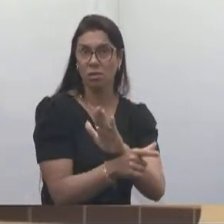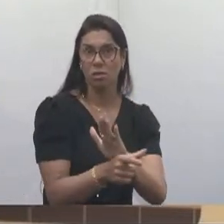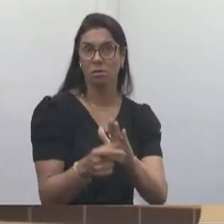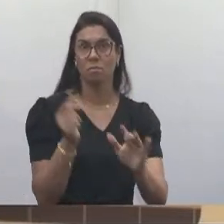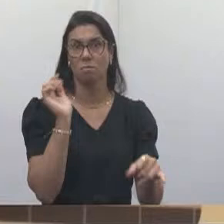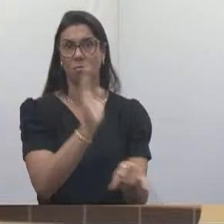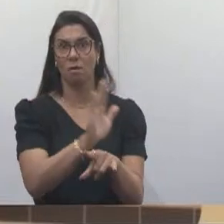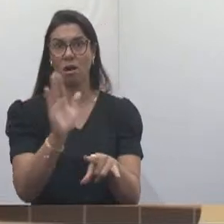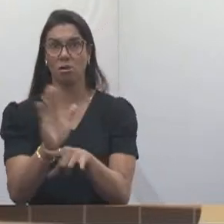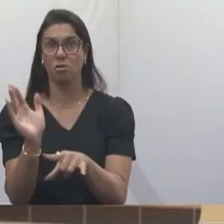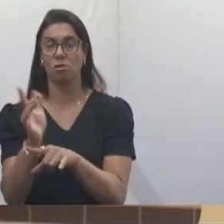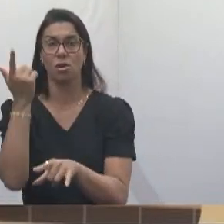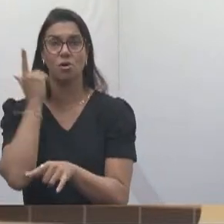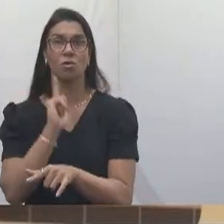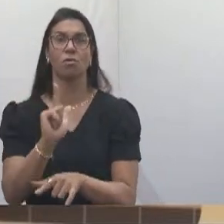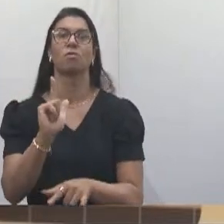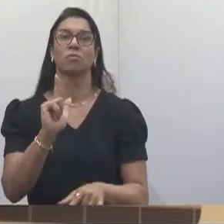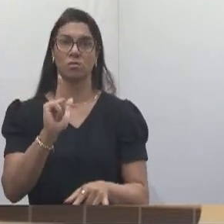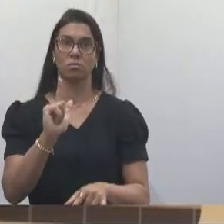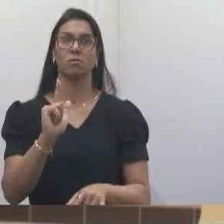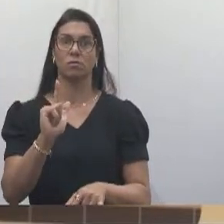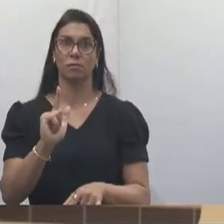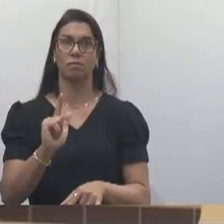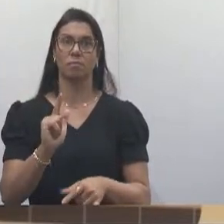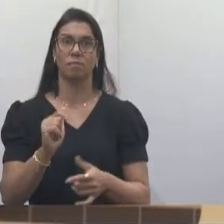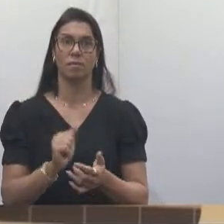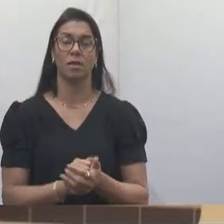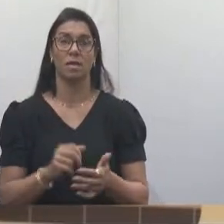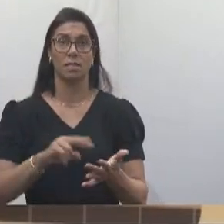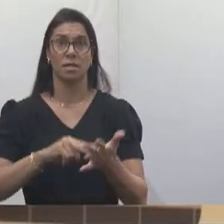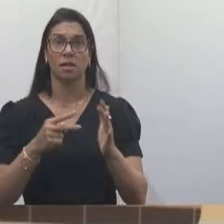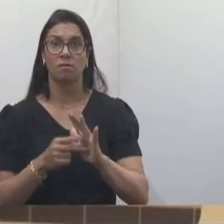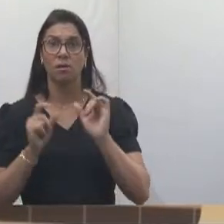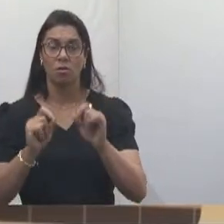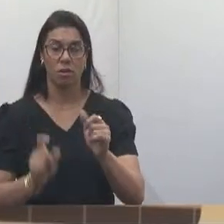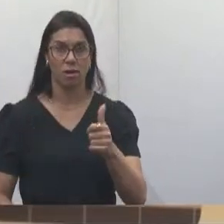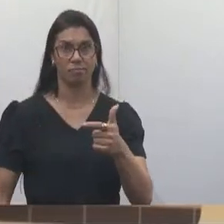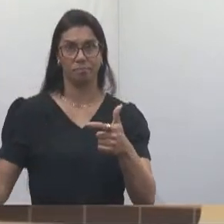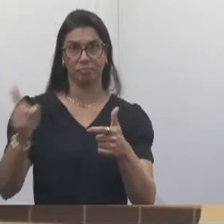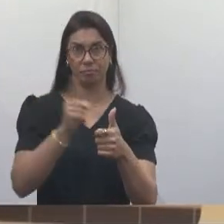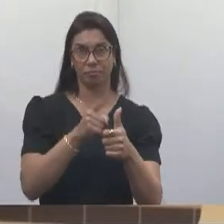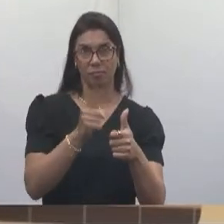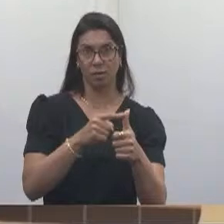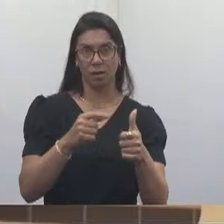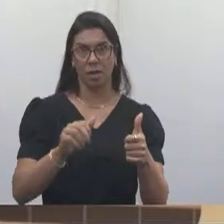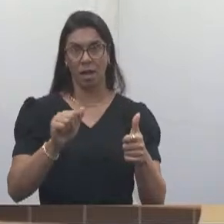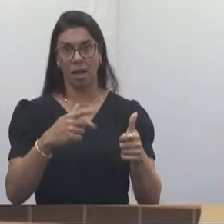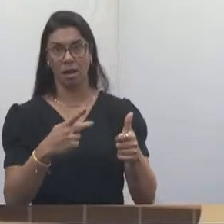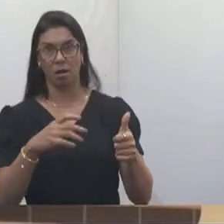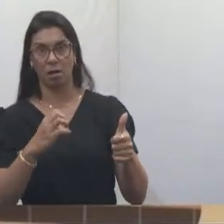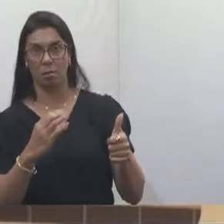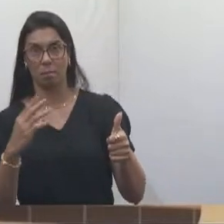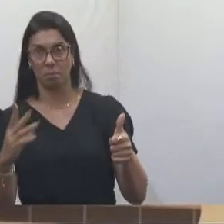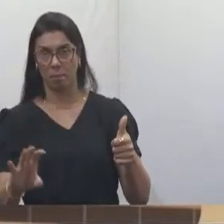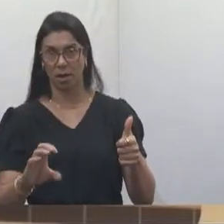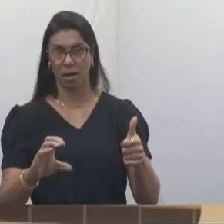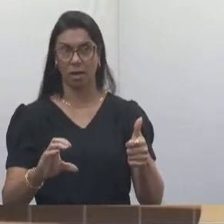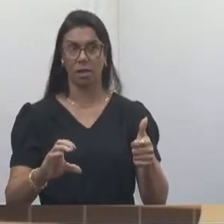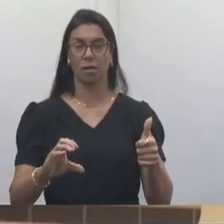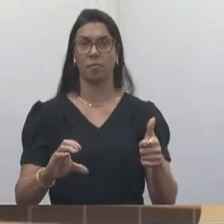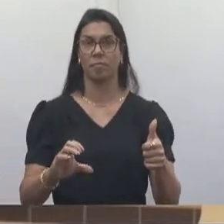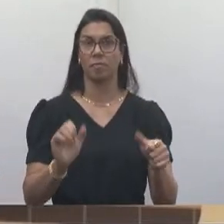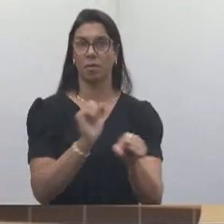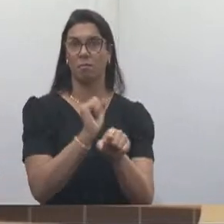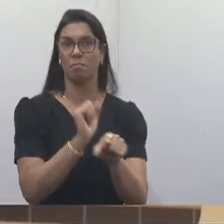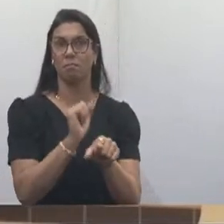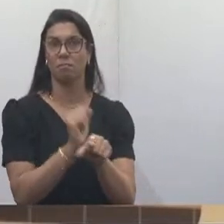para entregar o serviço. Isso é fruto de 2 coisas. A primeira delas, a PEC de 2018, que congelou os investimentos da